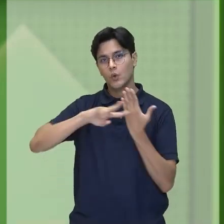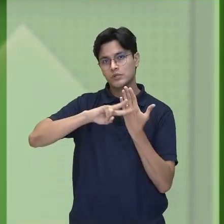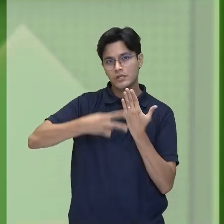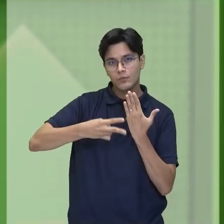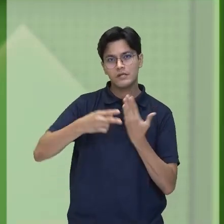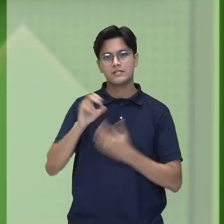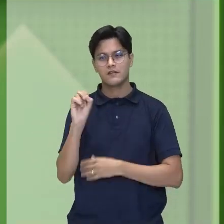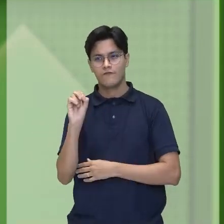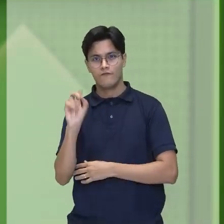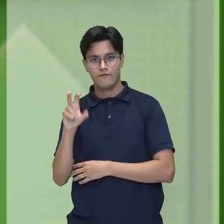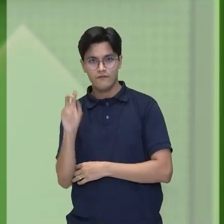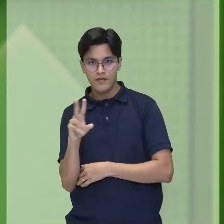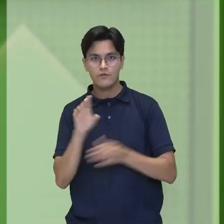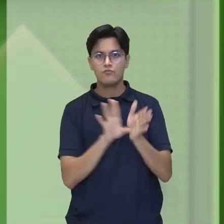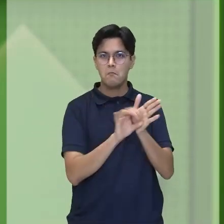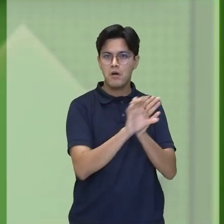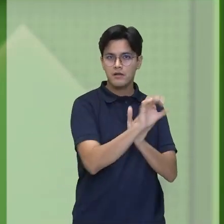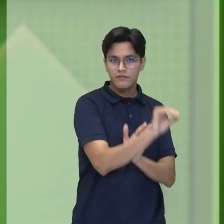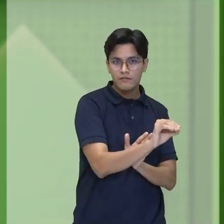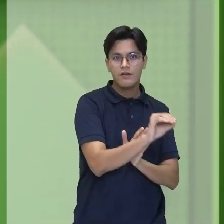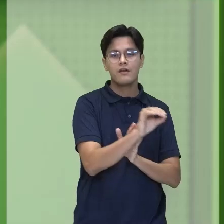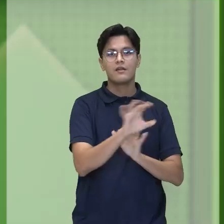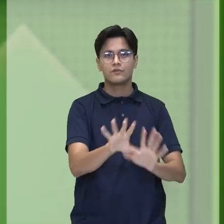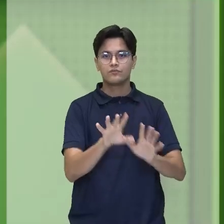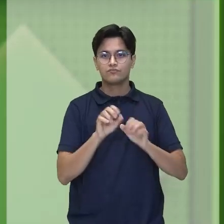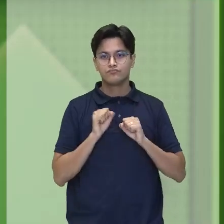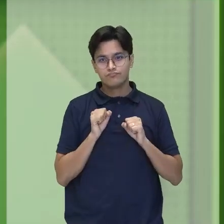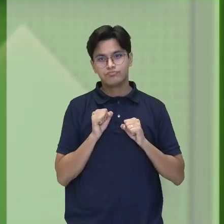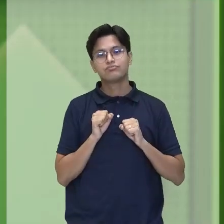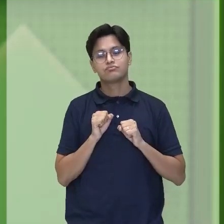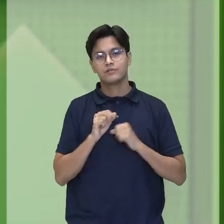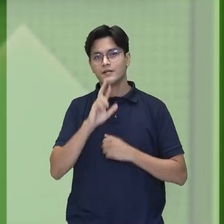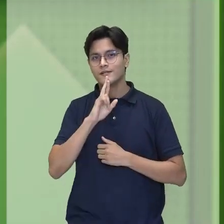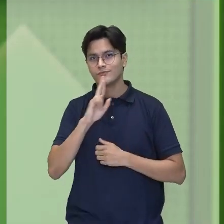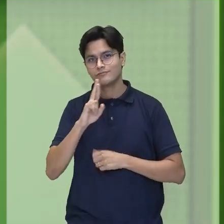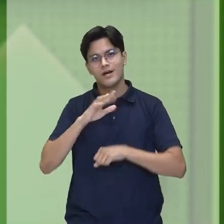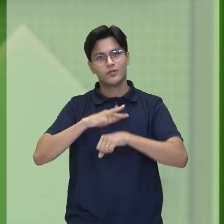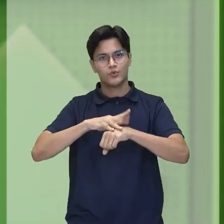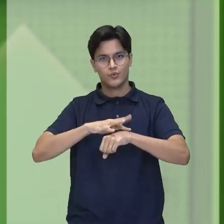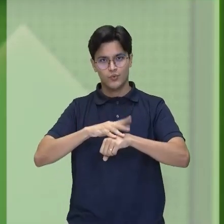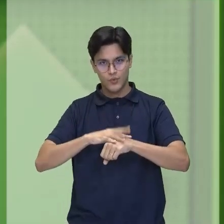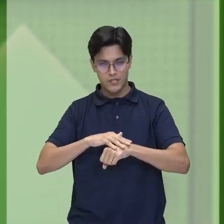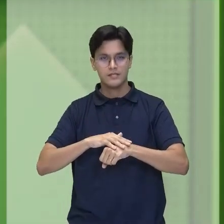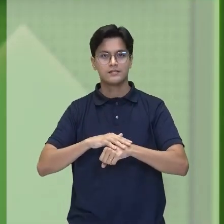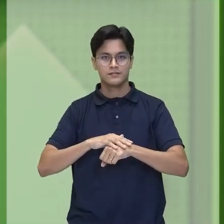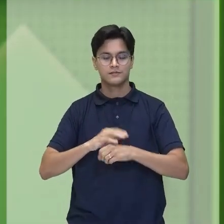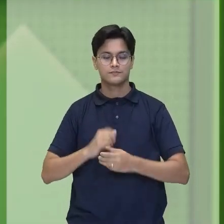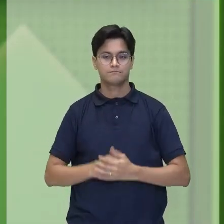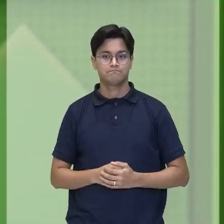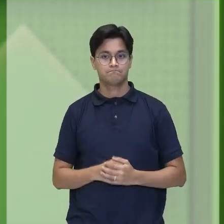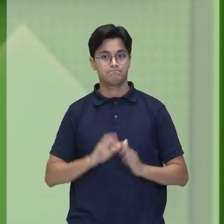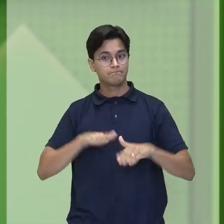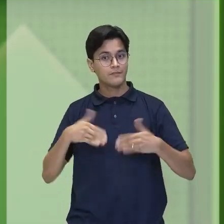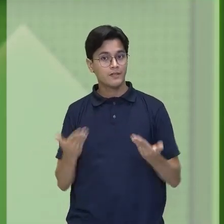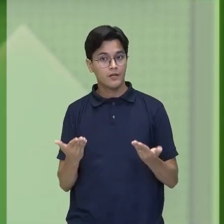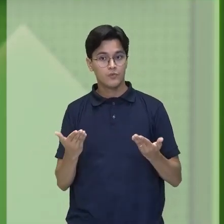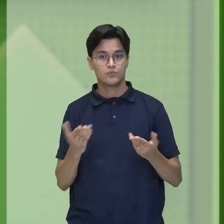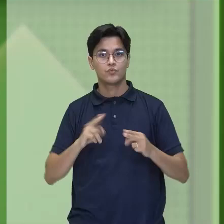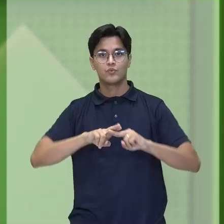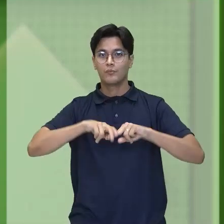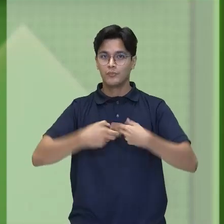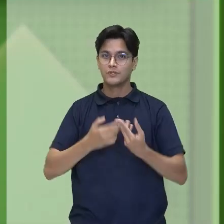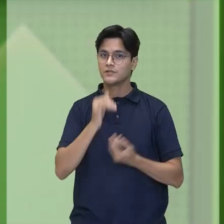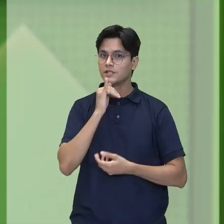essas bactérias que vêm aí desses vetores, né, e causam doenças nos seres humanos, tá? Então, por isso, quando a gente fala